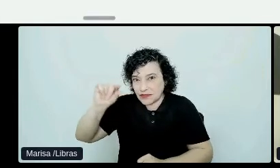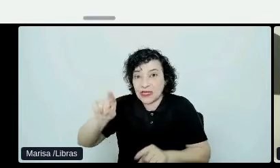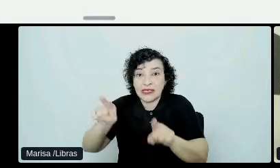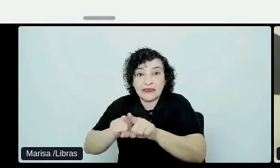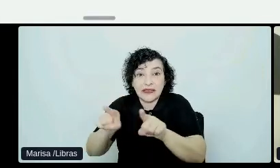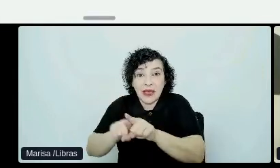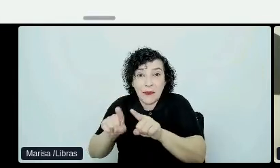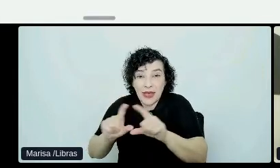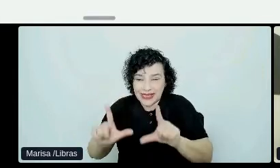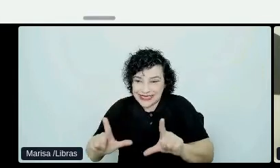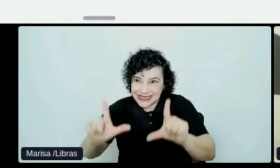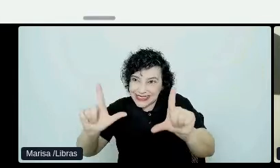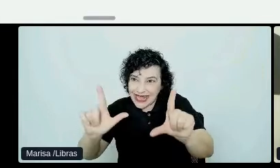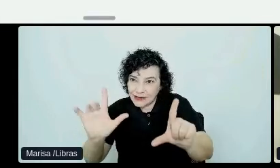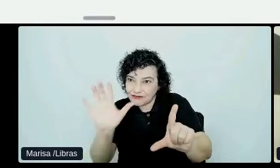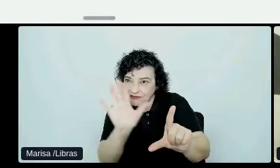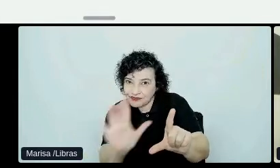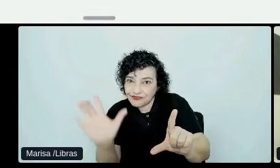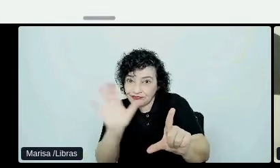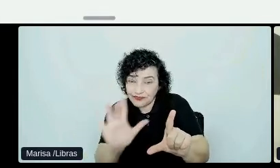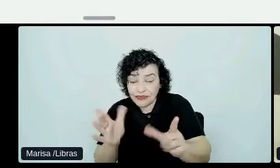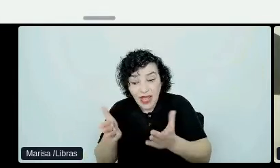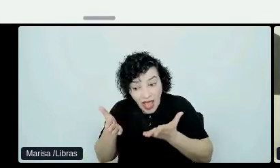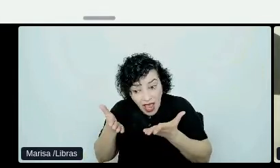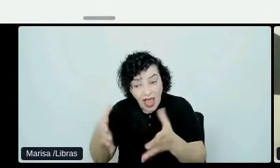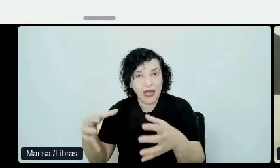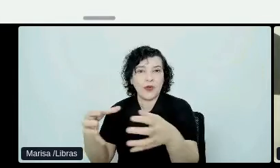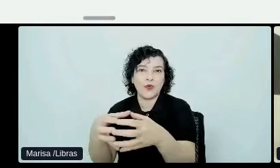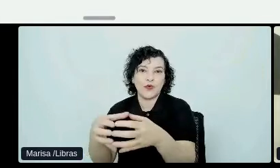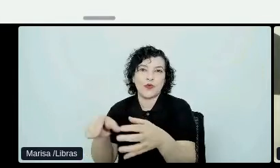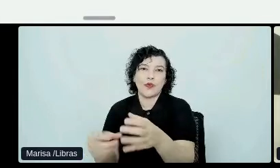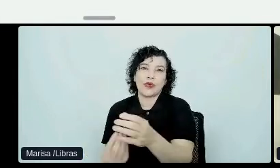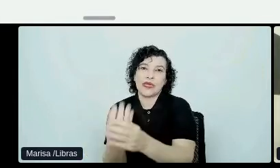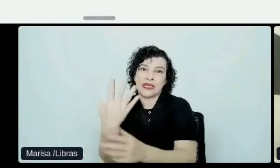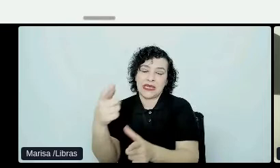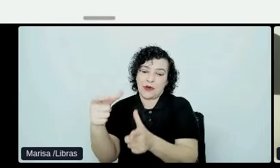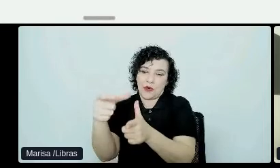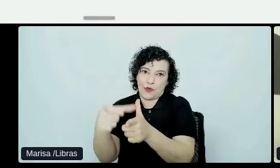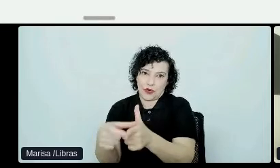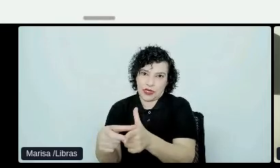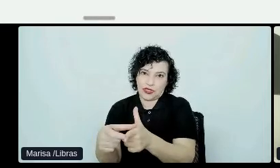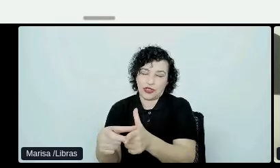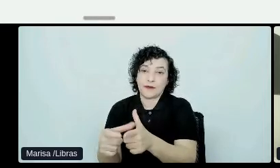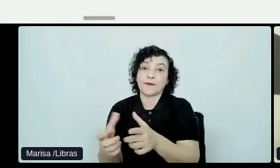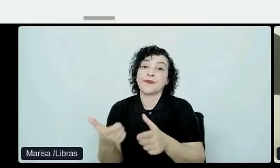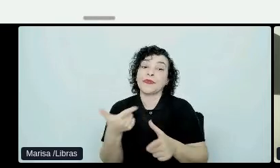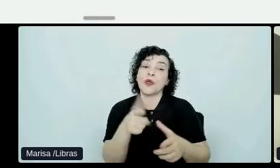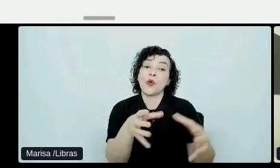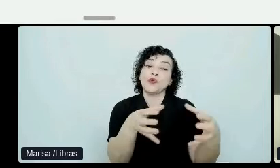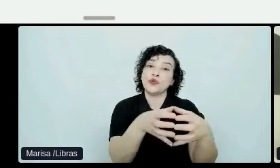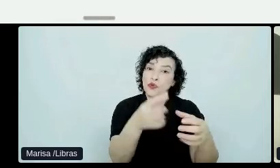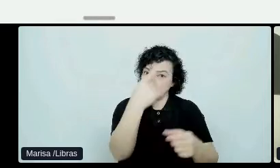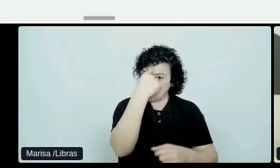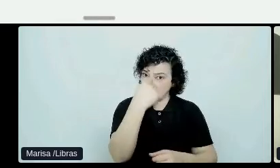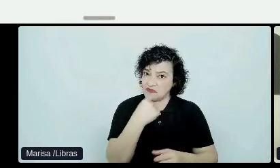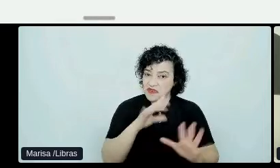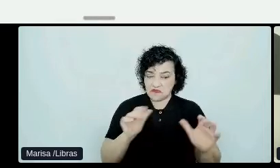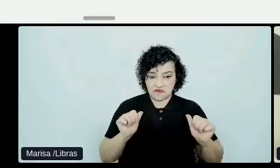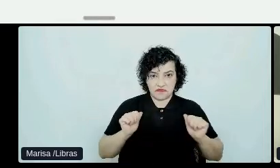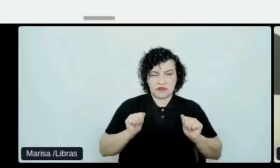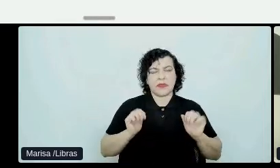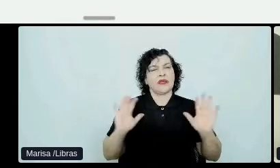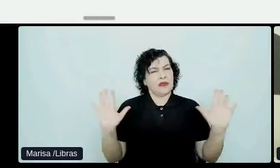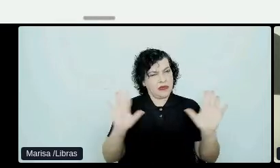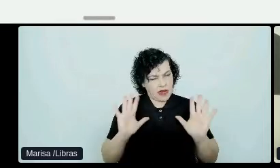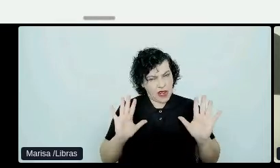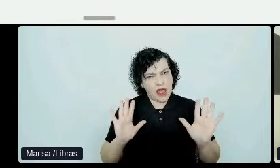os componentes, né? Mas isso significa que os outros perfis, eles não vão atuar? Eles vão atuar, porque tem uma série de